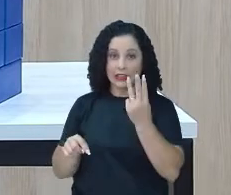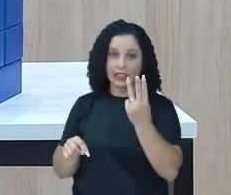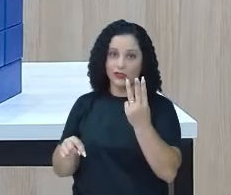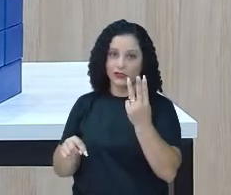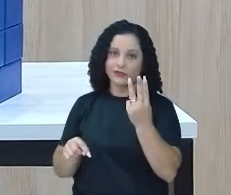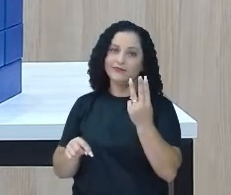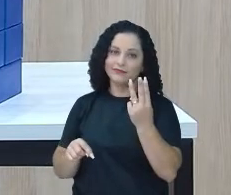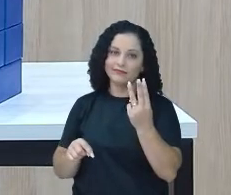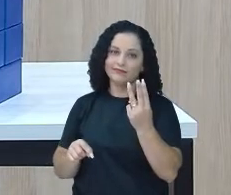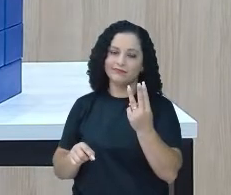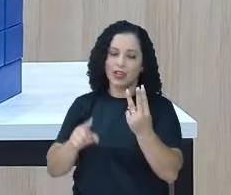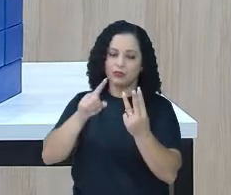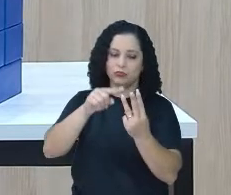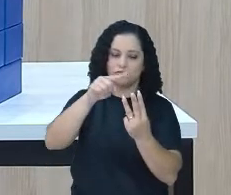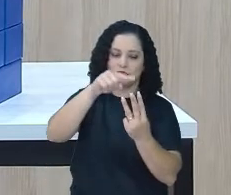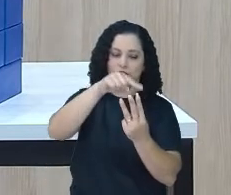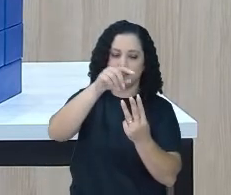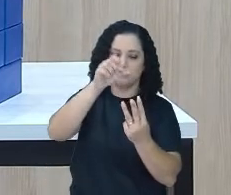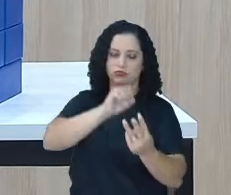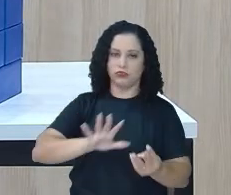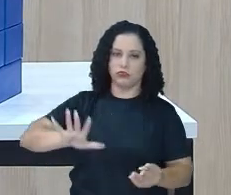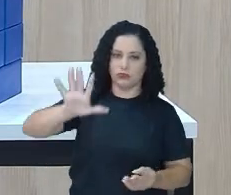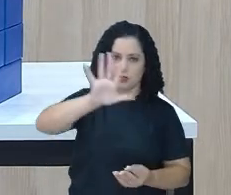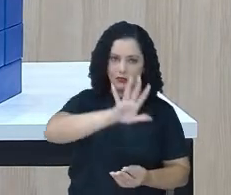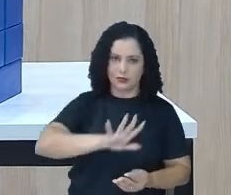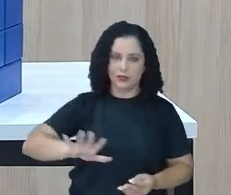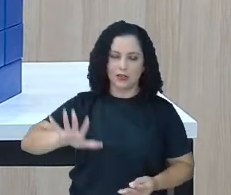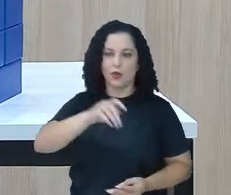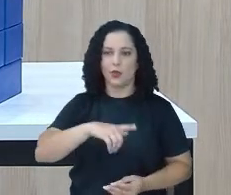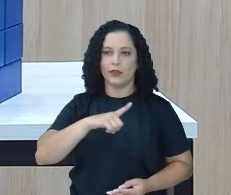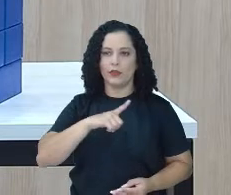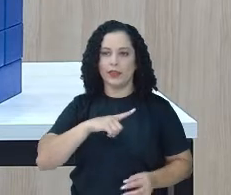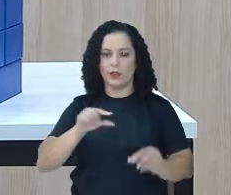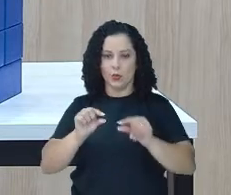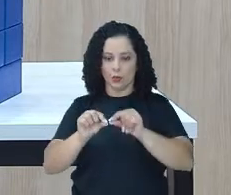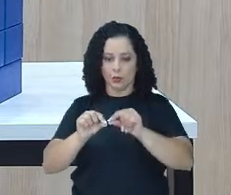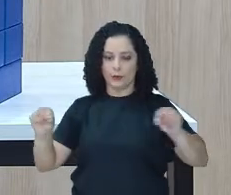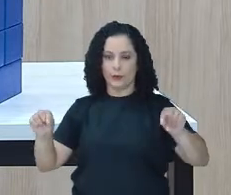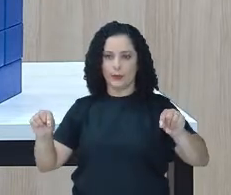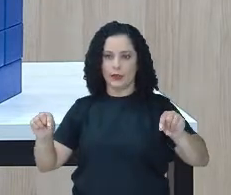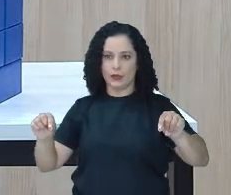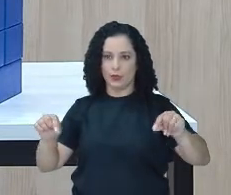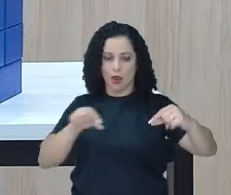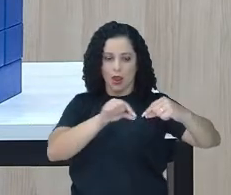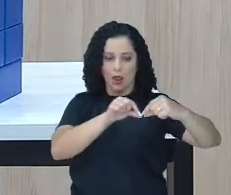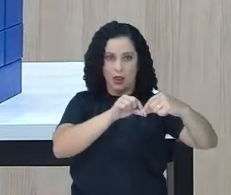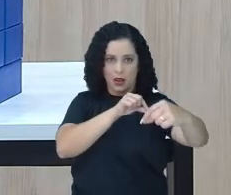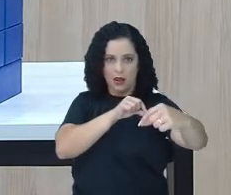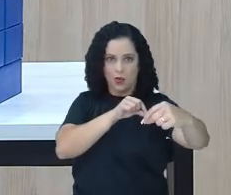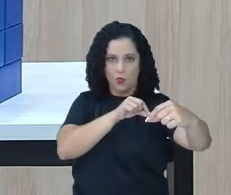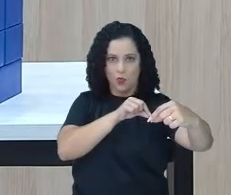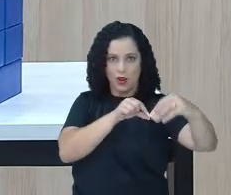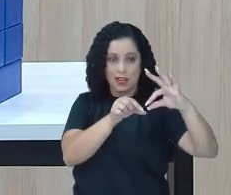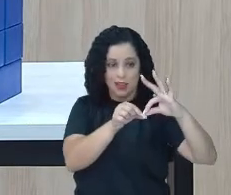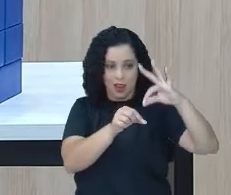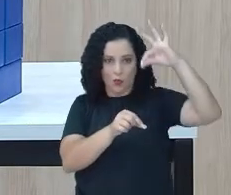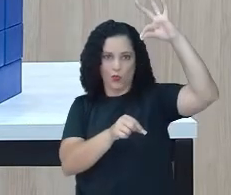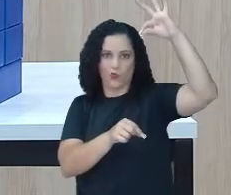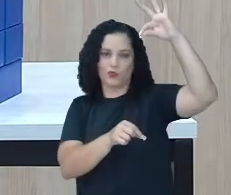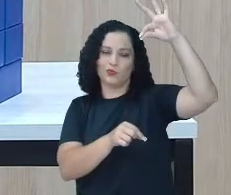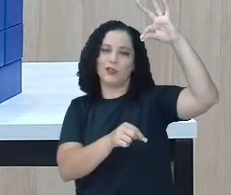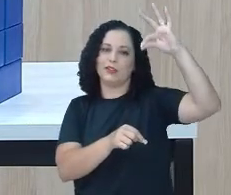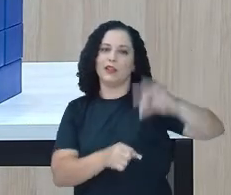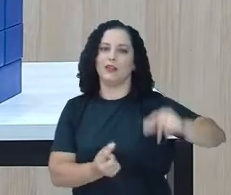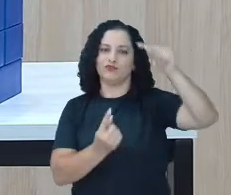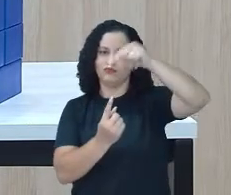gente está falando de uma forma espacial. A gente tem o comprimento, a largura e a altura desse bloco, tá certo?